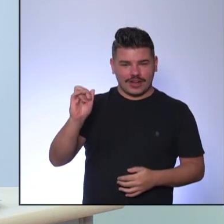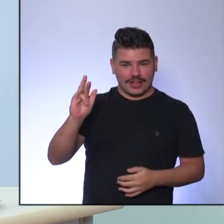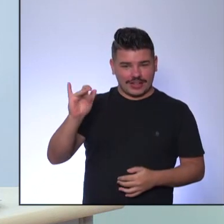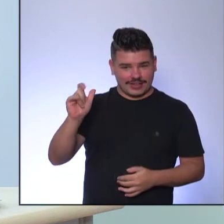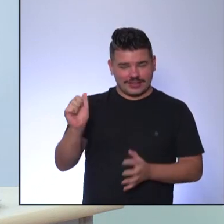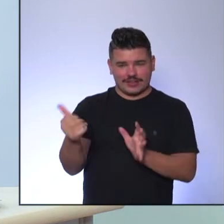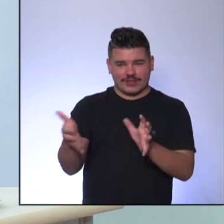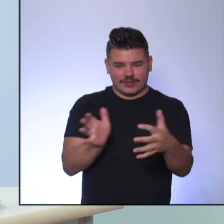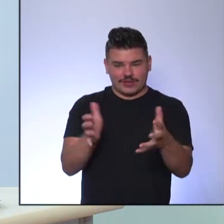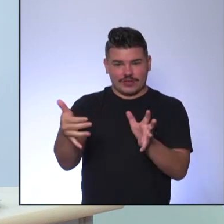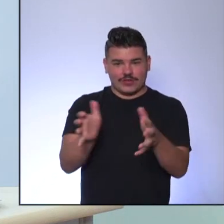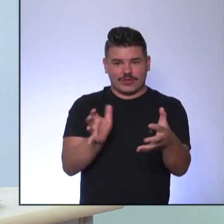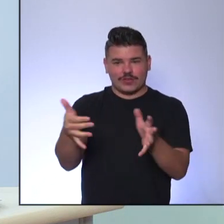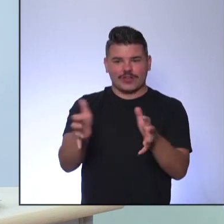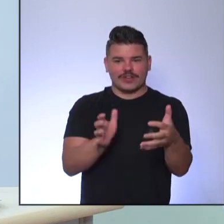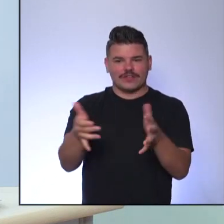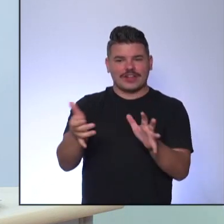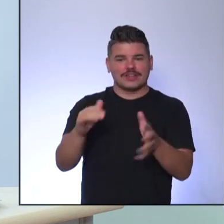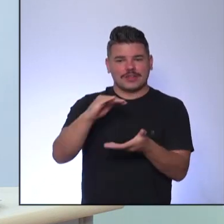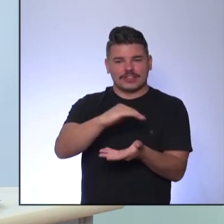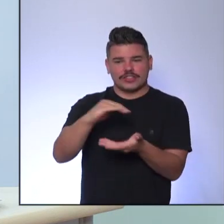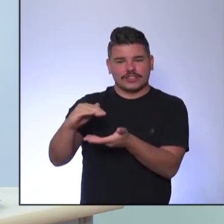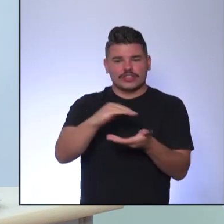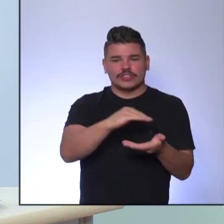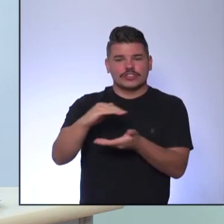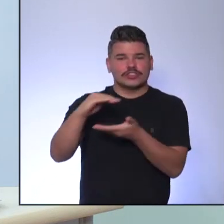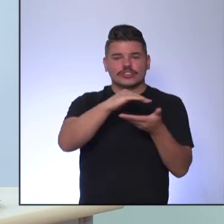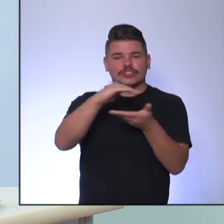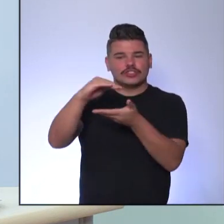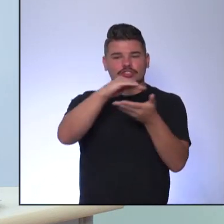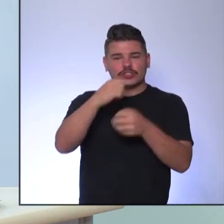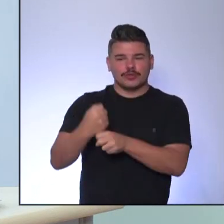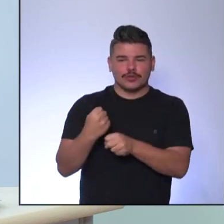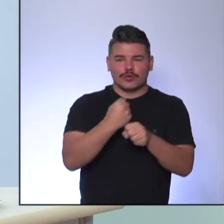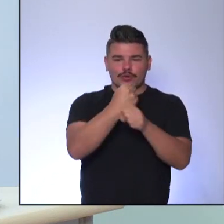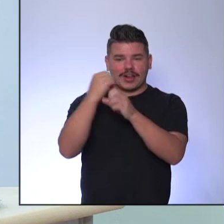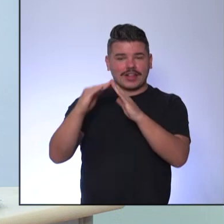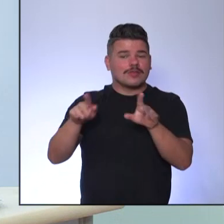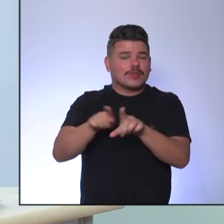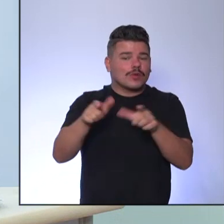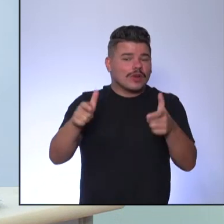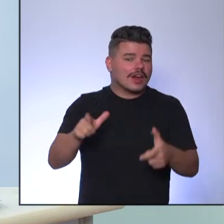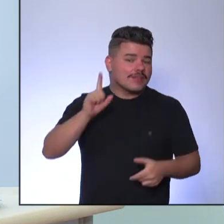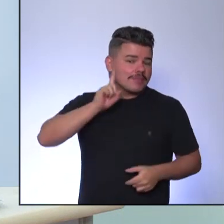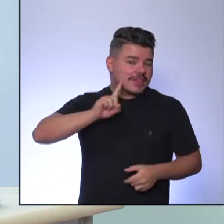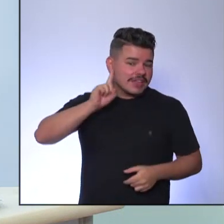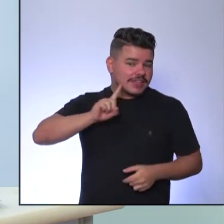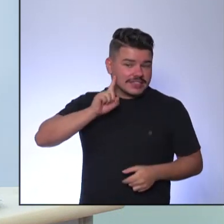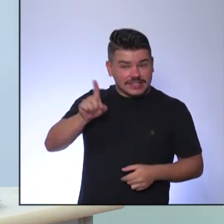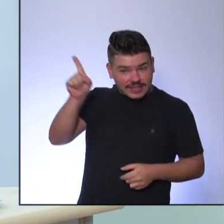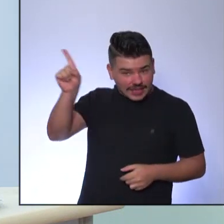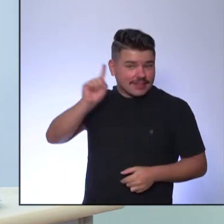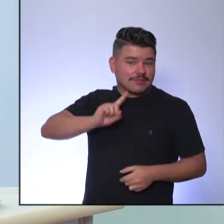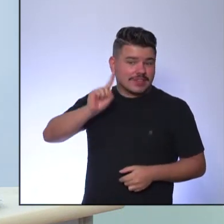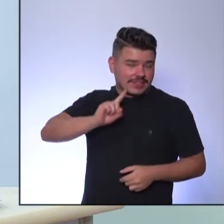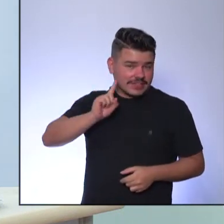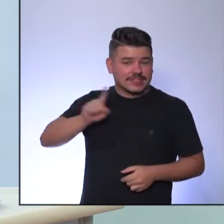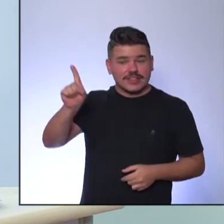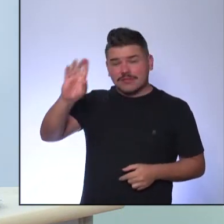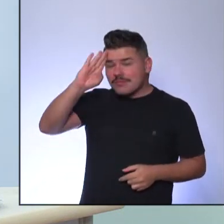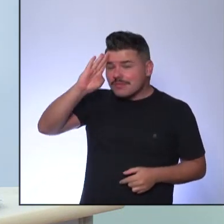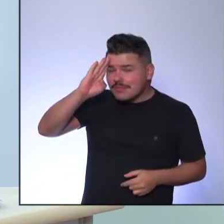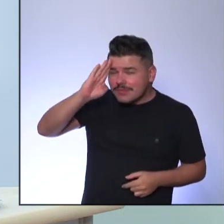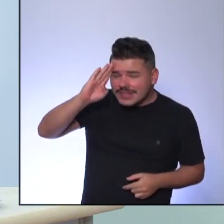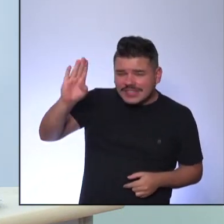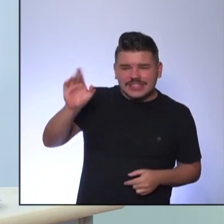são fabricados os tijolos, né? Aí a Beatriz falou de Minas Gerais, né? Então lá em Minas tem realmente um patrimônio